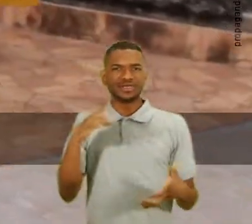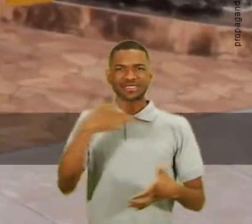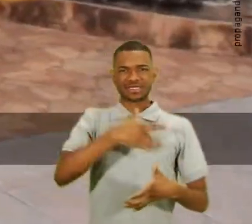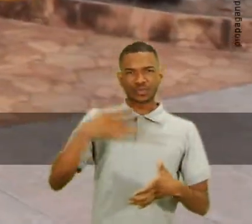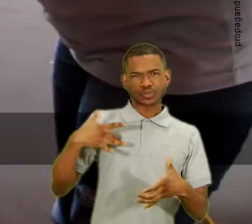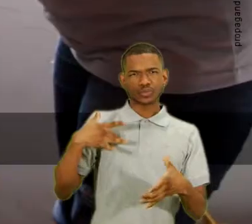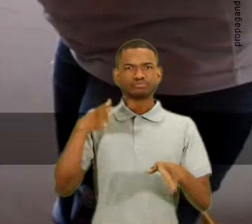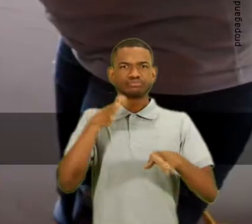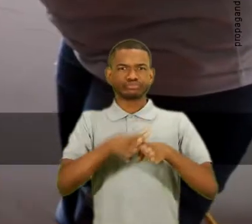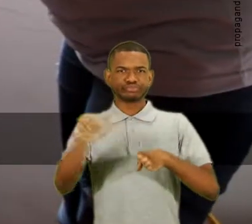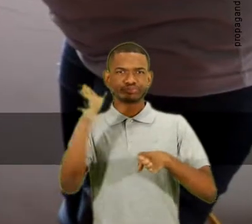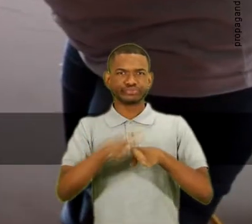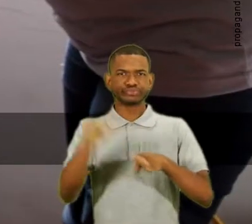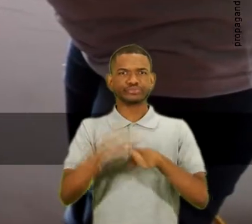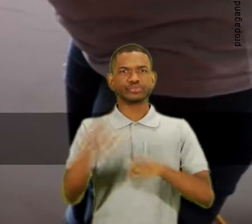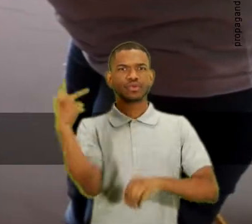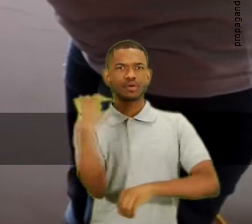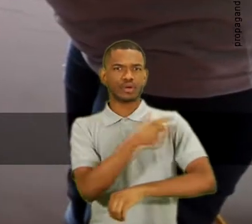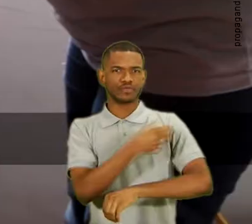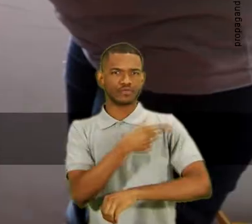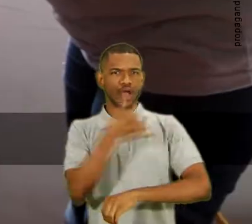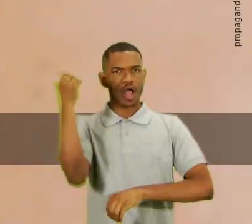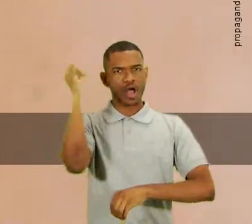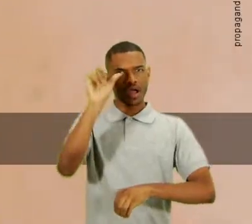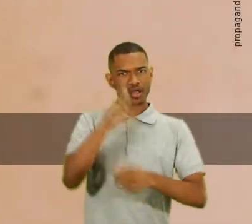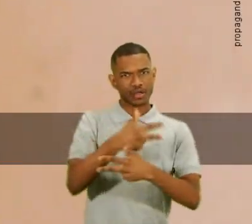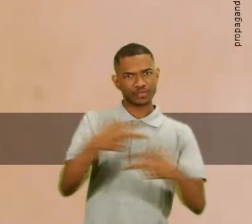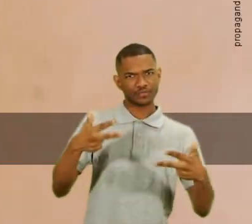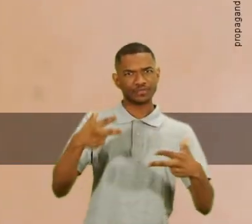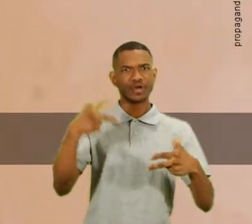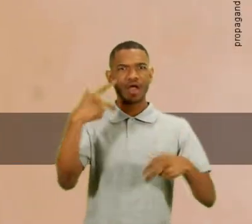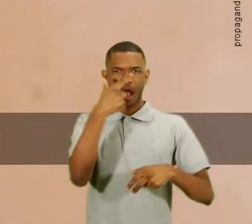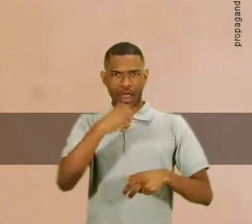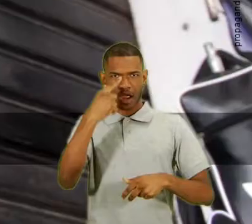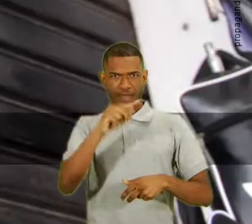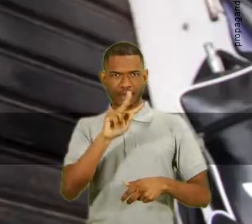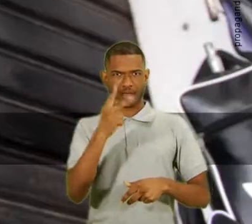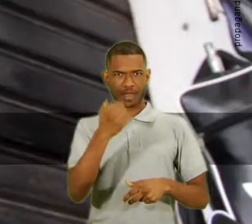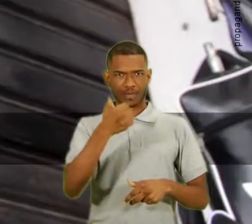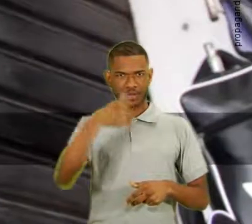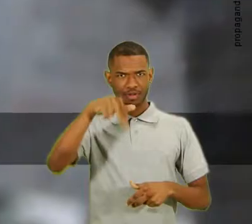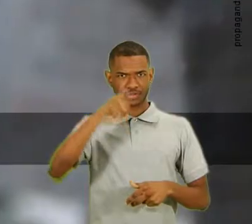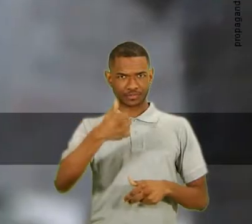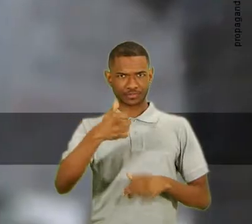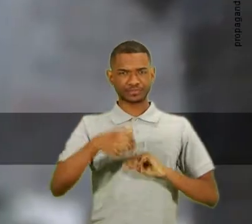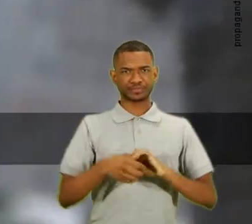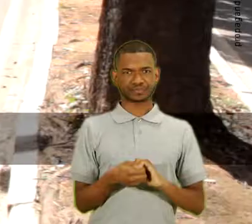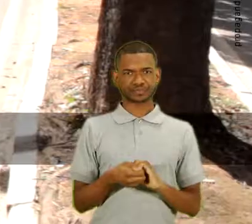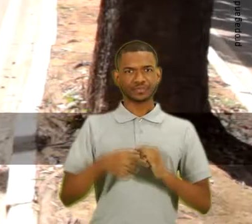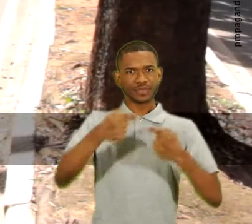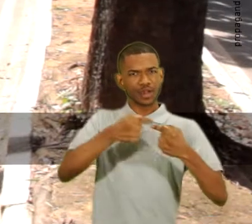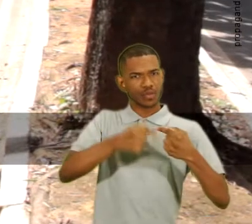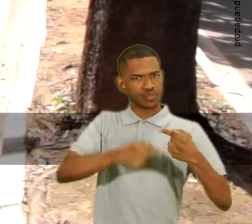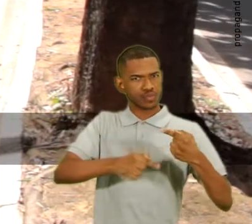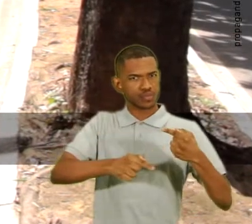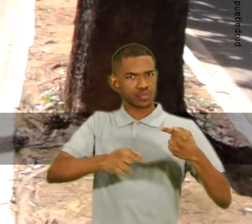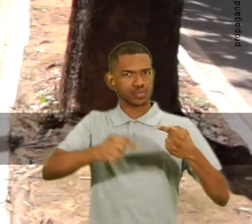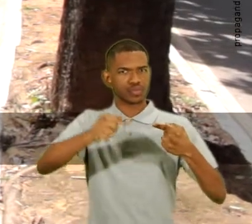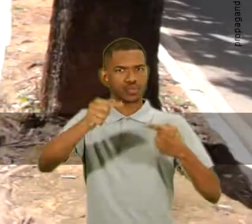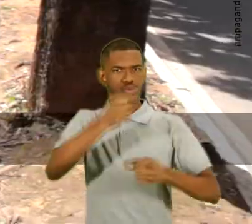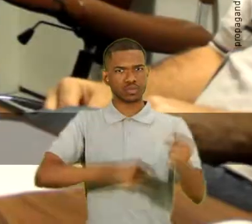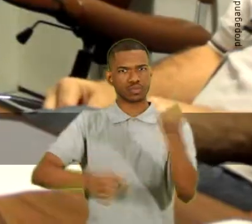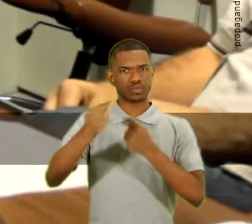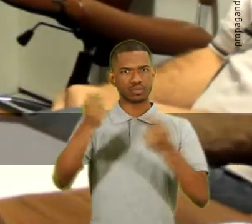orientar sobre prevenção e vaciná-los contra gripe H1 N1 após uma e do Comércio